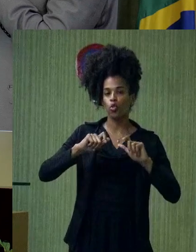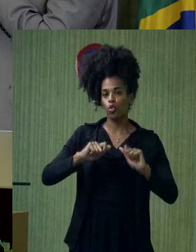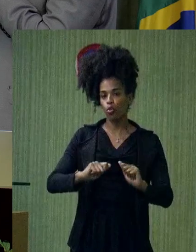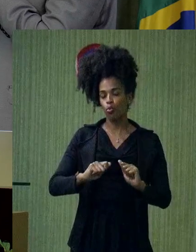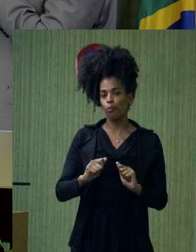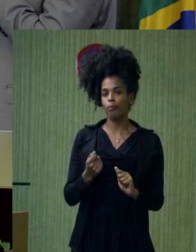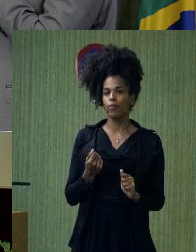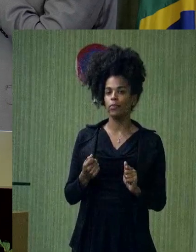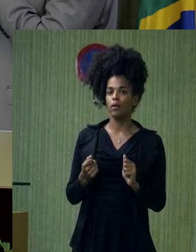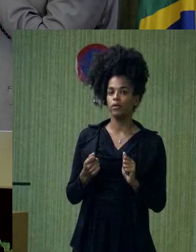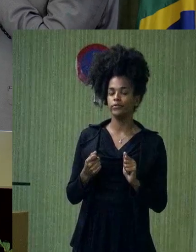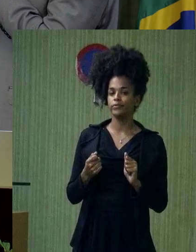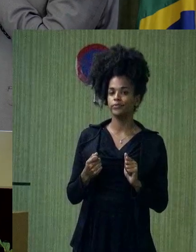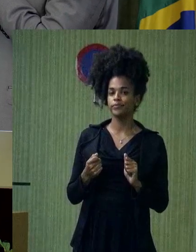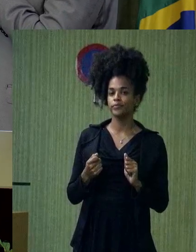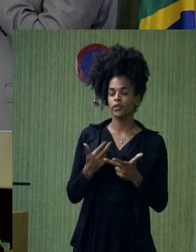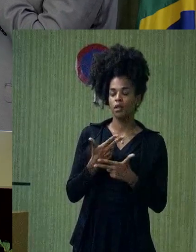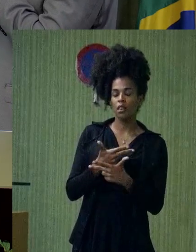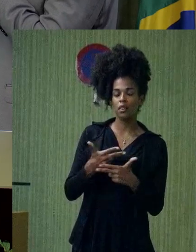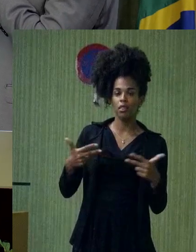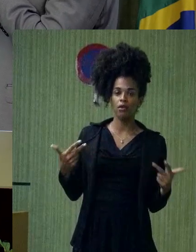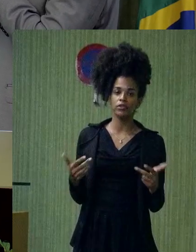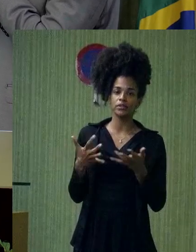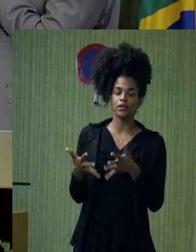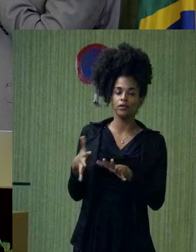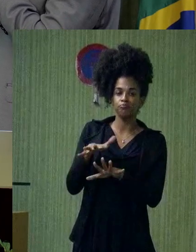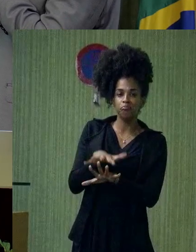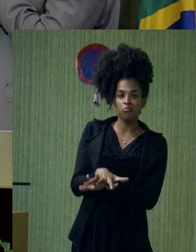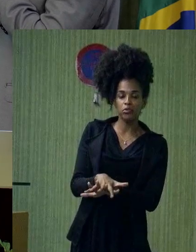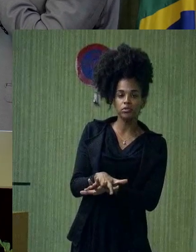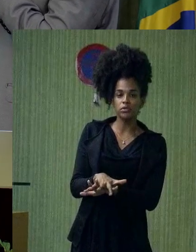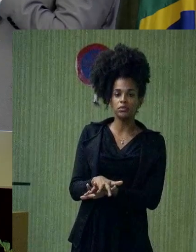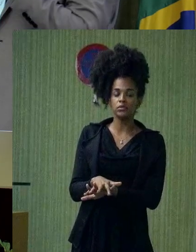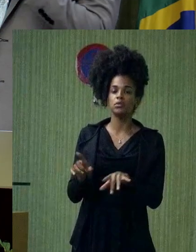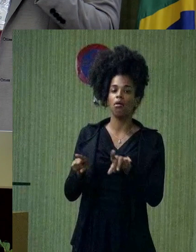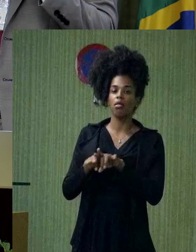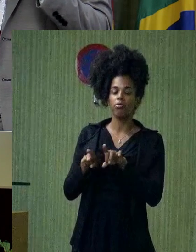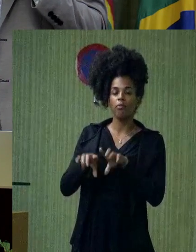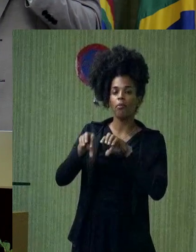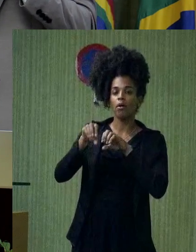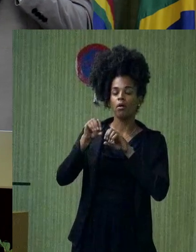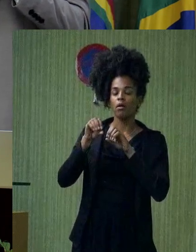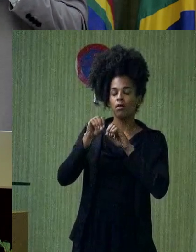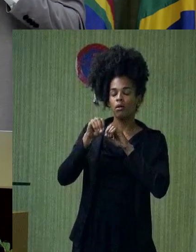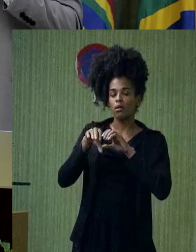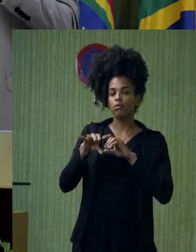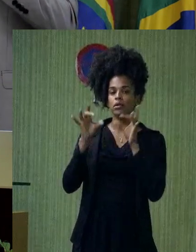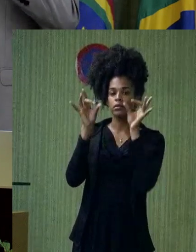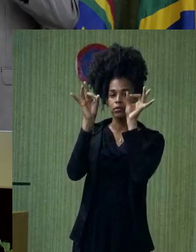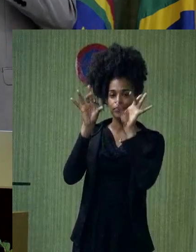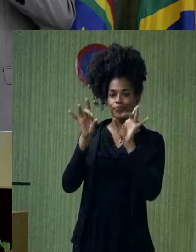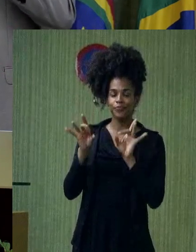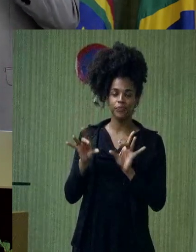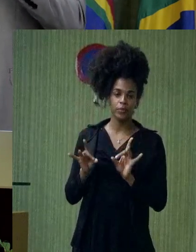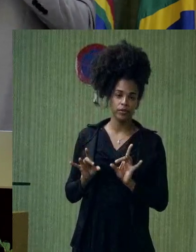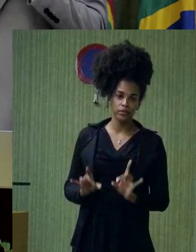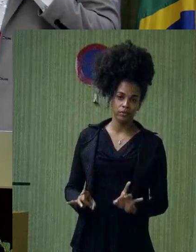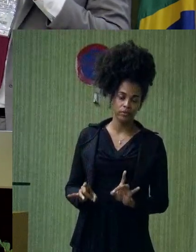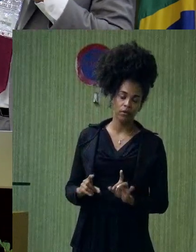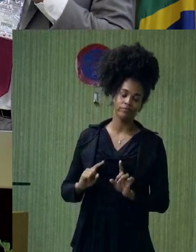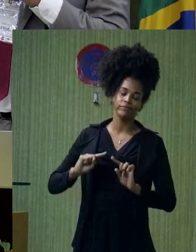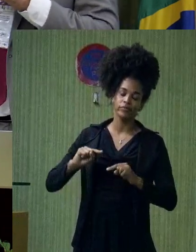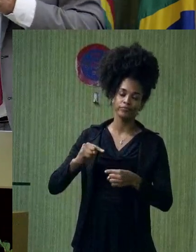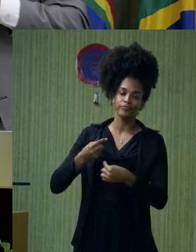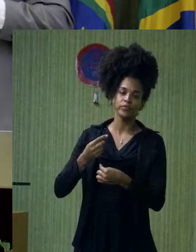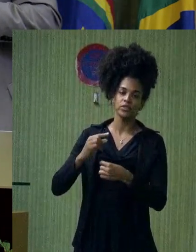inclusão muito importante né Entra aí a questão da educação especial né que cada vez mais um desafio